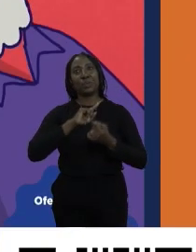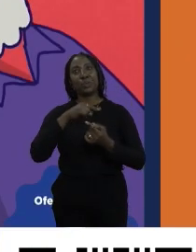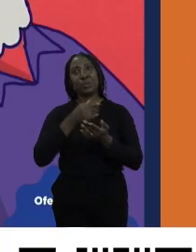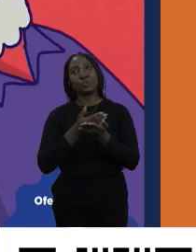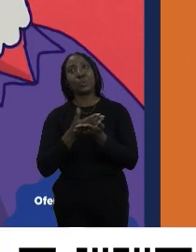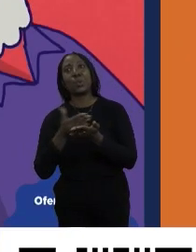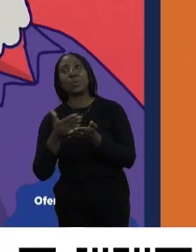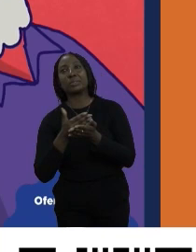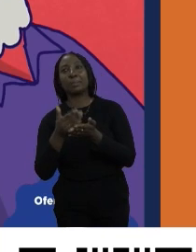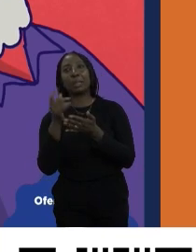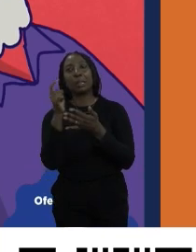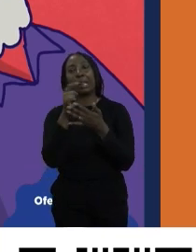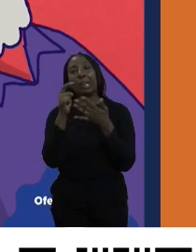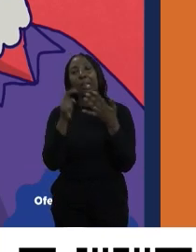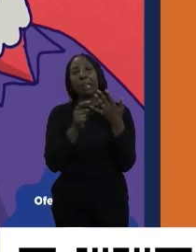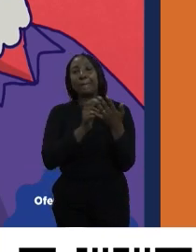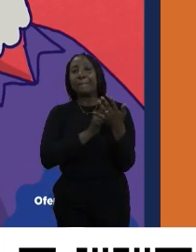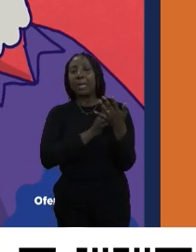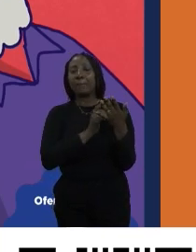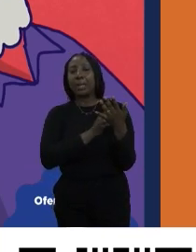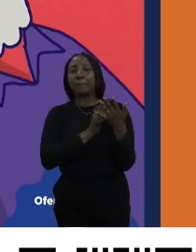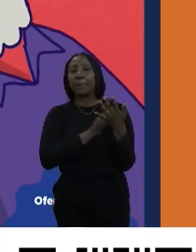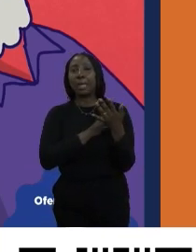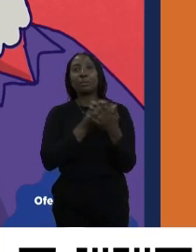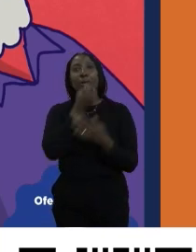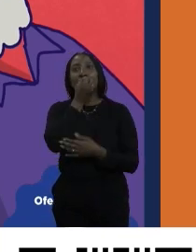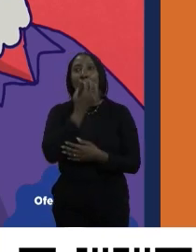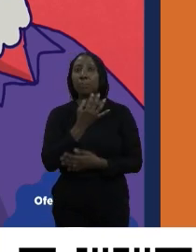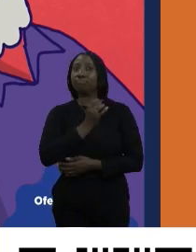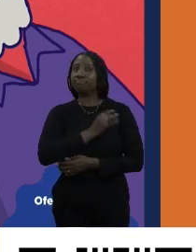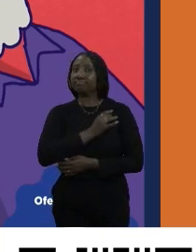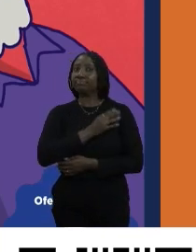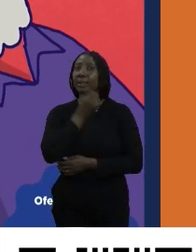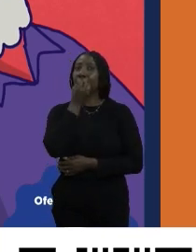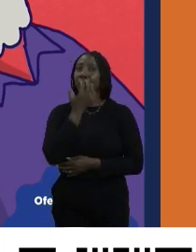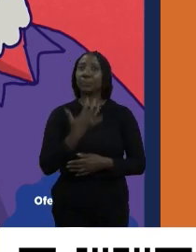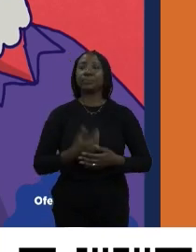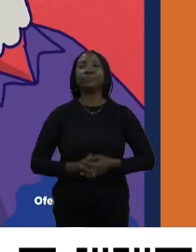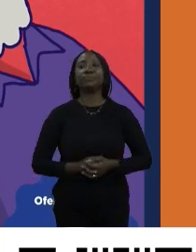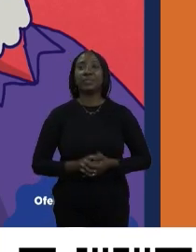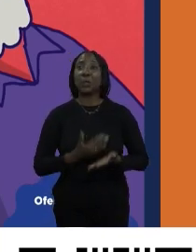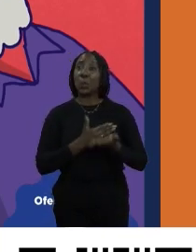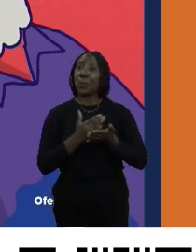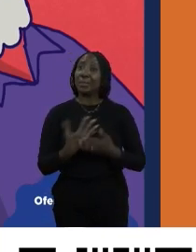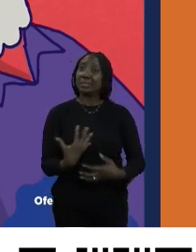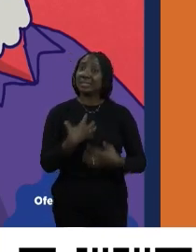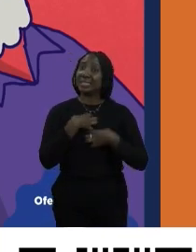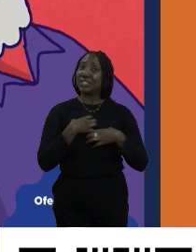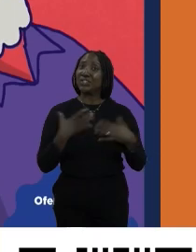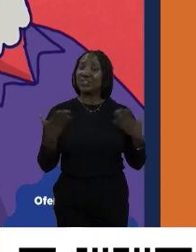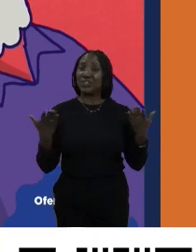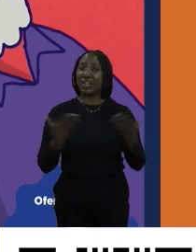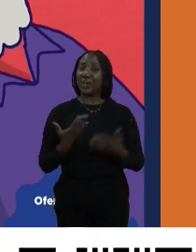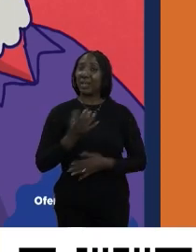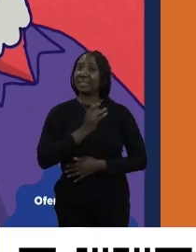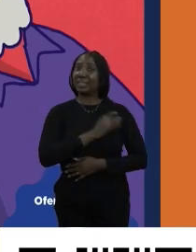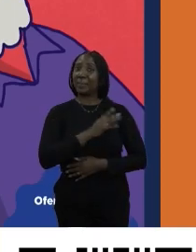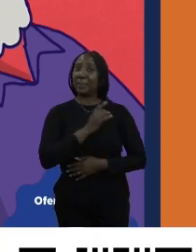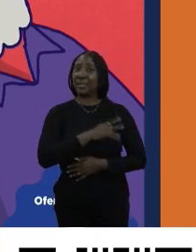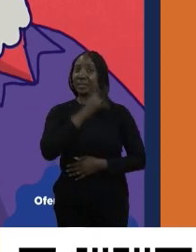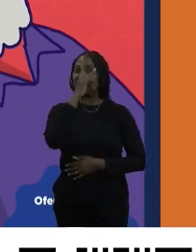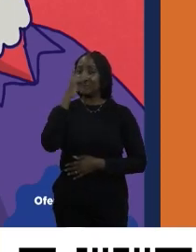gente tem um montão de dor de barriga, né, João? Mas dor de barriga é bom, não é ruim não, sabia? Eu não sei, eu tô começando a sentir uma não agora. Não tem dor de barriga não? Não, eu tenho medo de pessoas